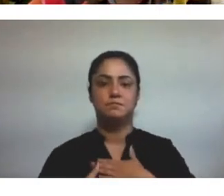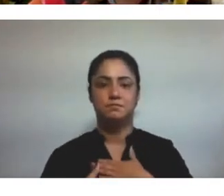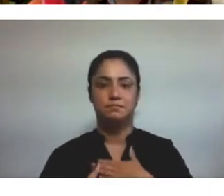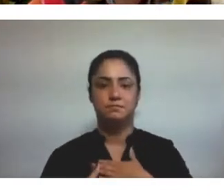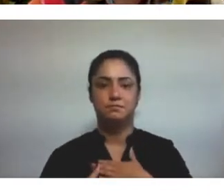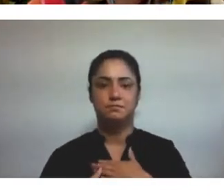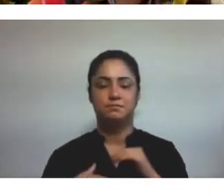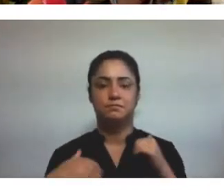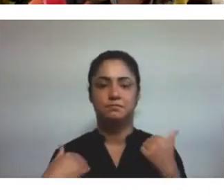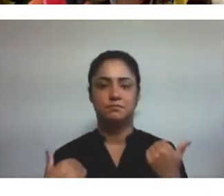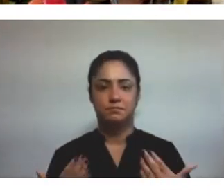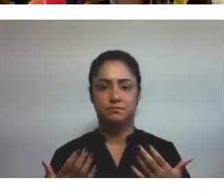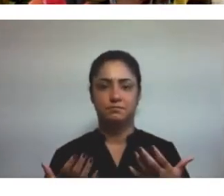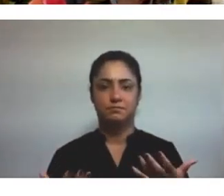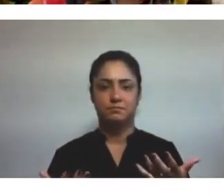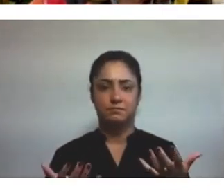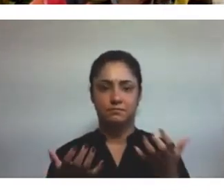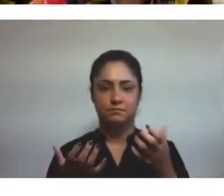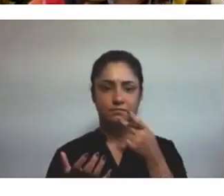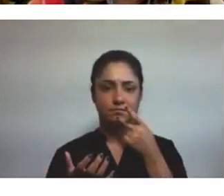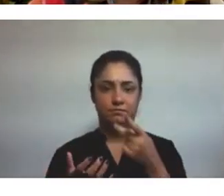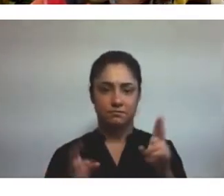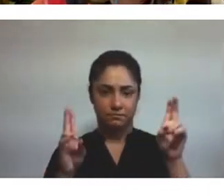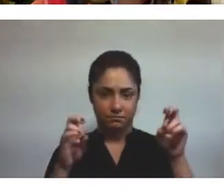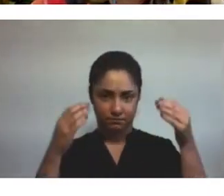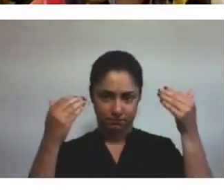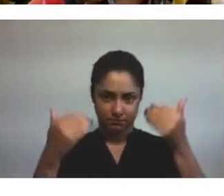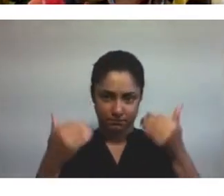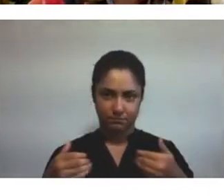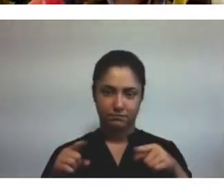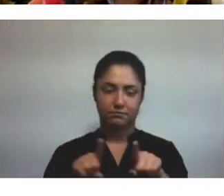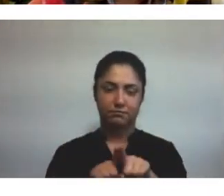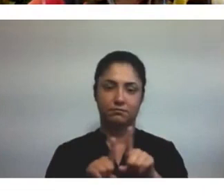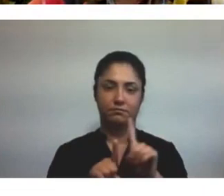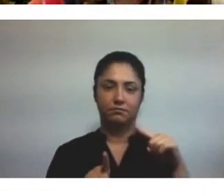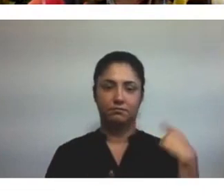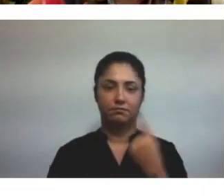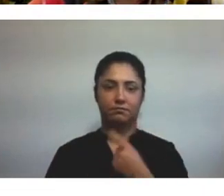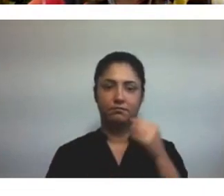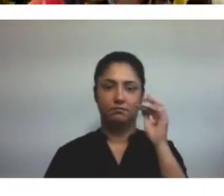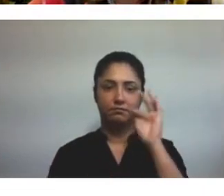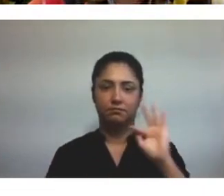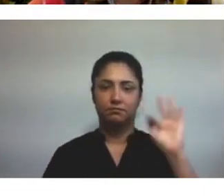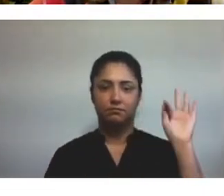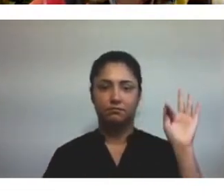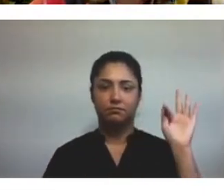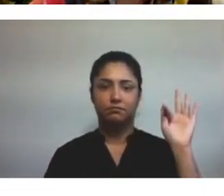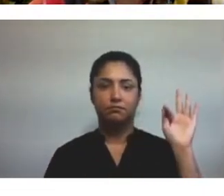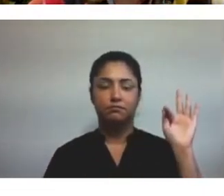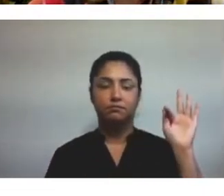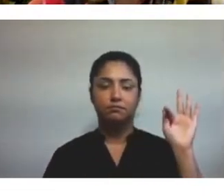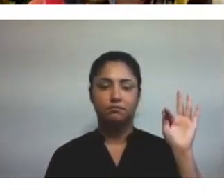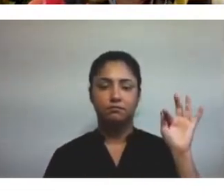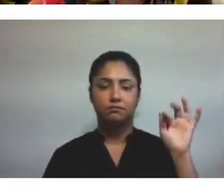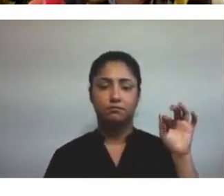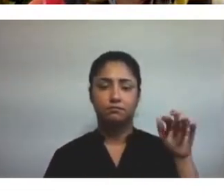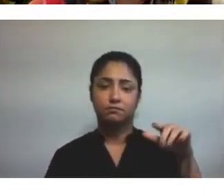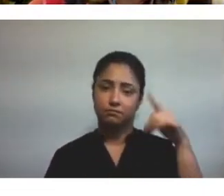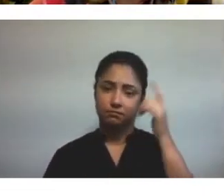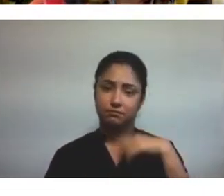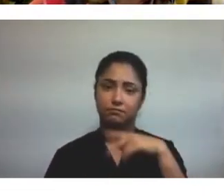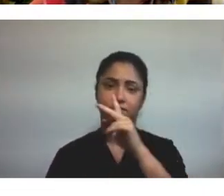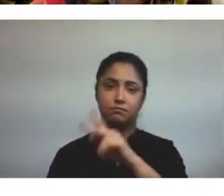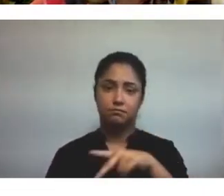Então, vou falar um pouquinho sobre mim e depois um pouquinho sobre a nossa faculdade. Então, eu sou professora na Faculdade de Medicina